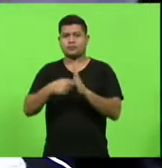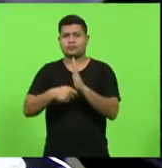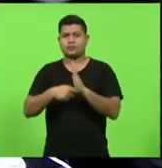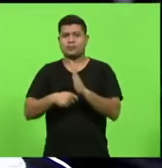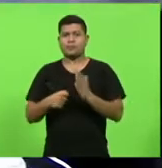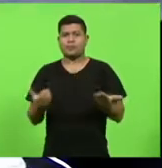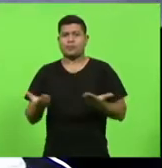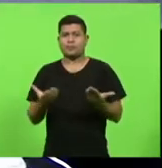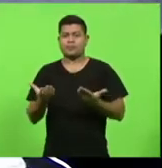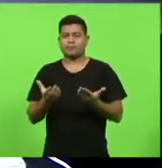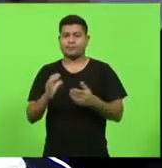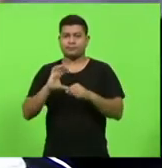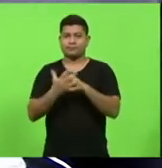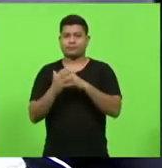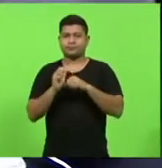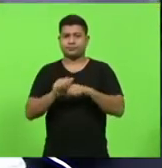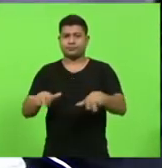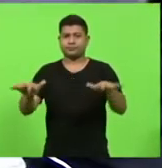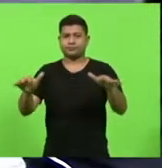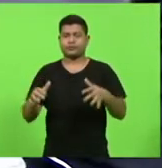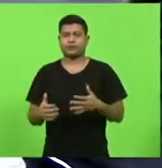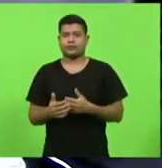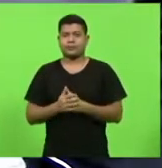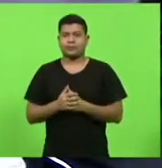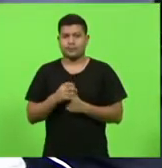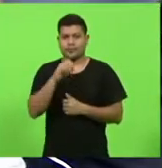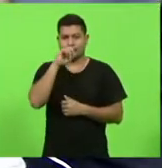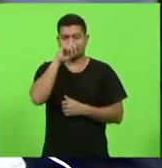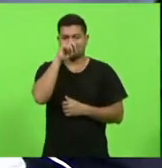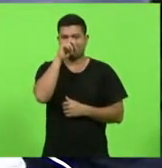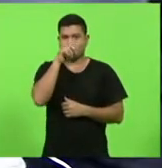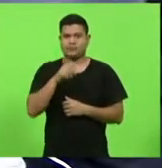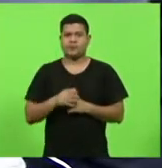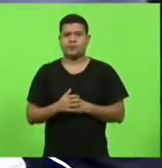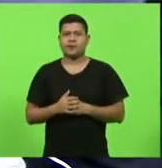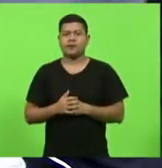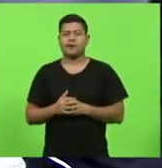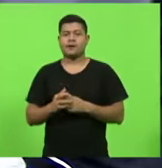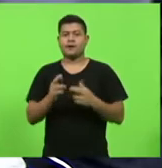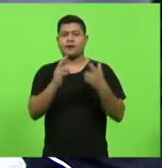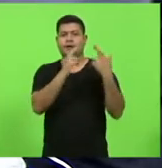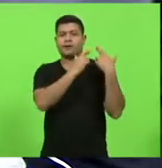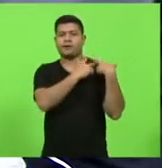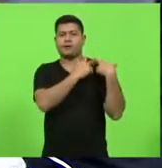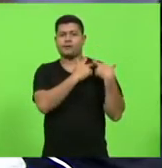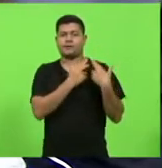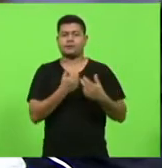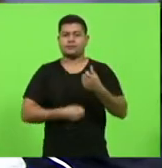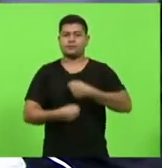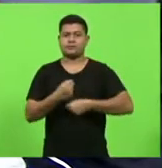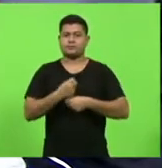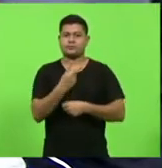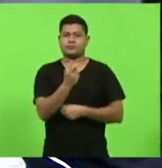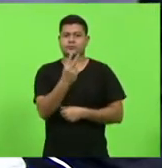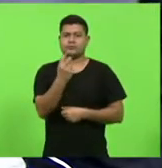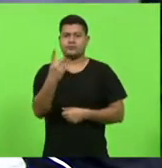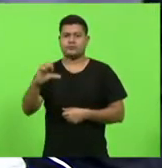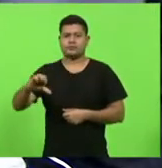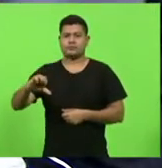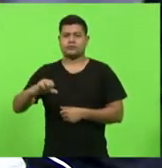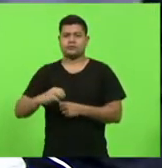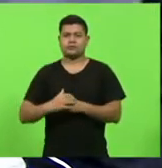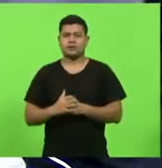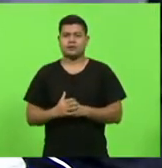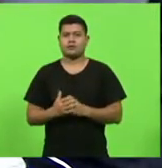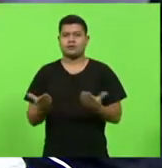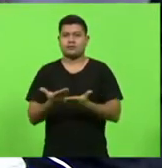de saúde pública de importância internacional decorrente do coronavírus responsável pelo surto de 2019. Deputados que